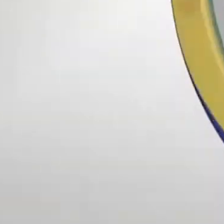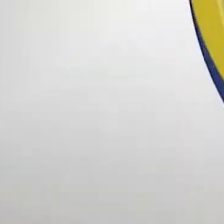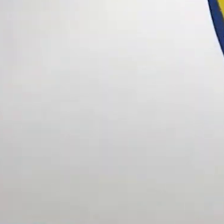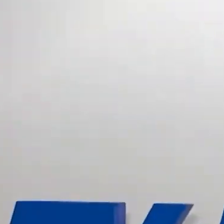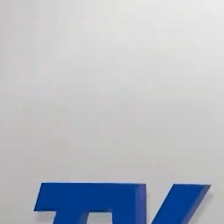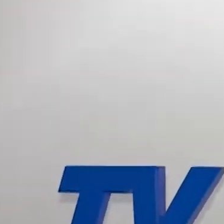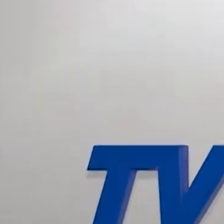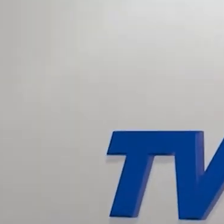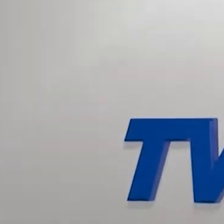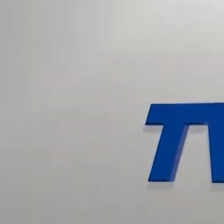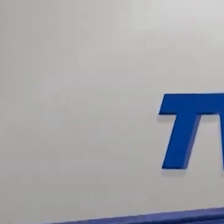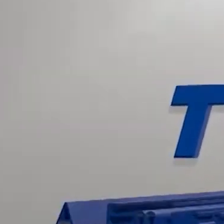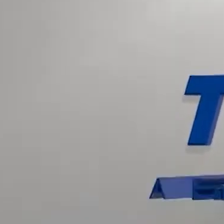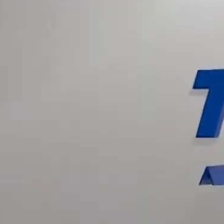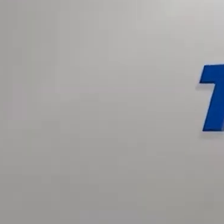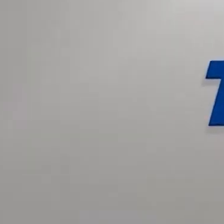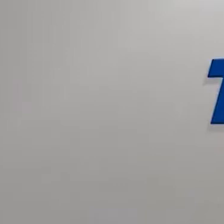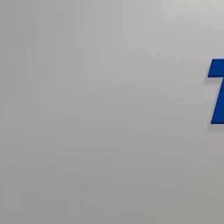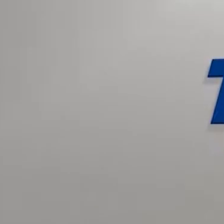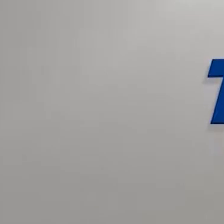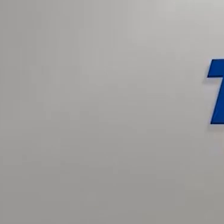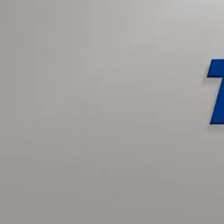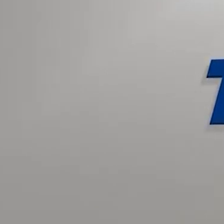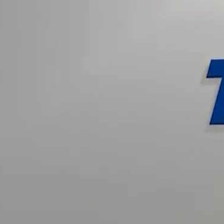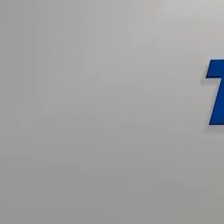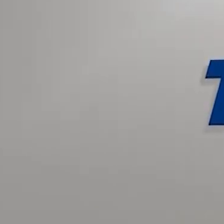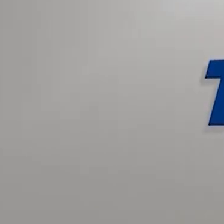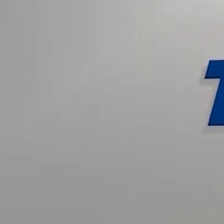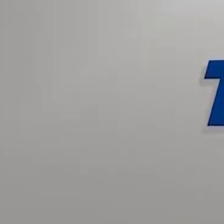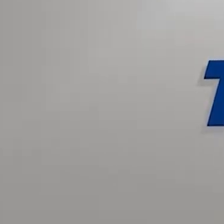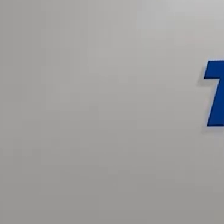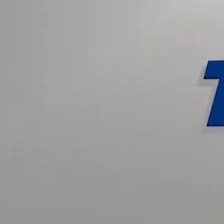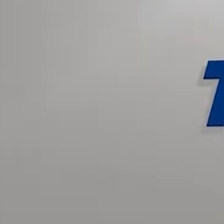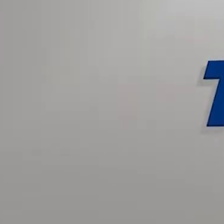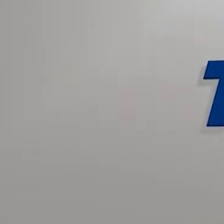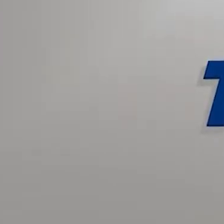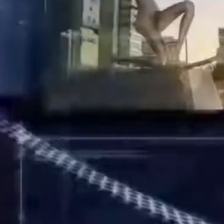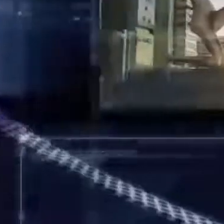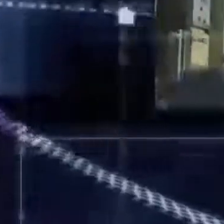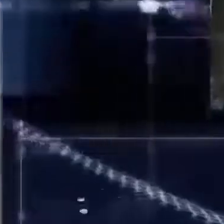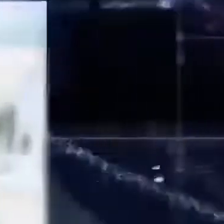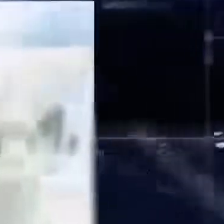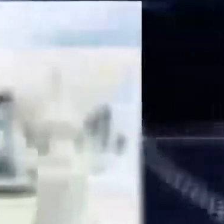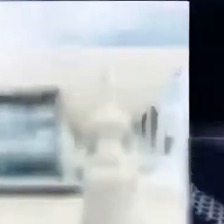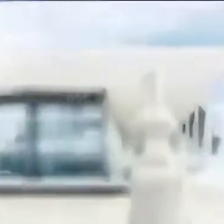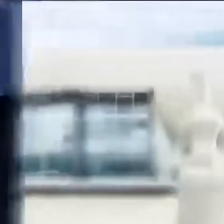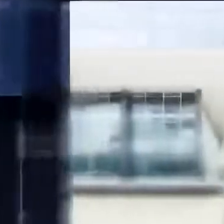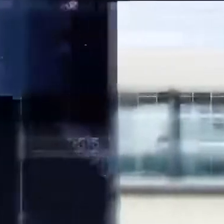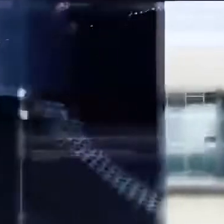TV Fortaleza, a emissora da Casa do Povo.